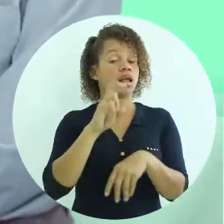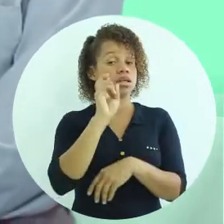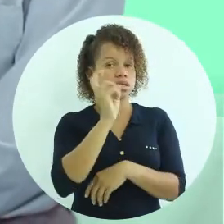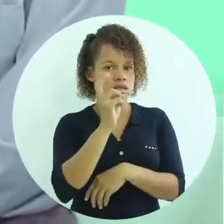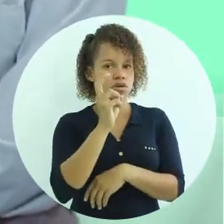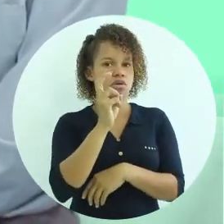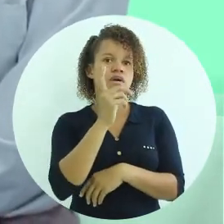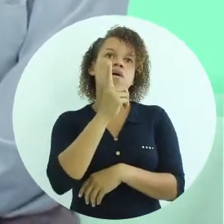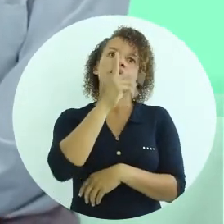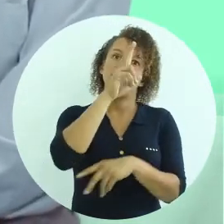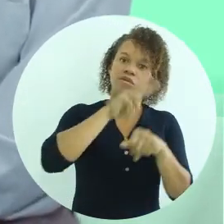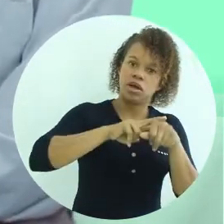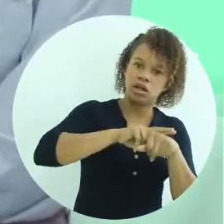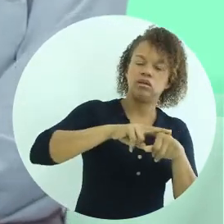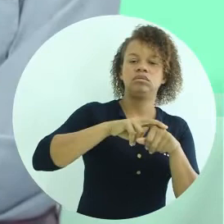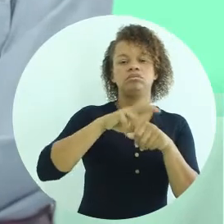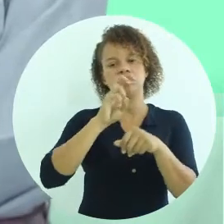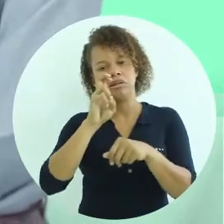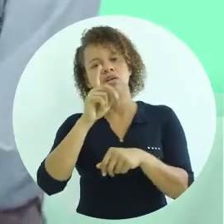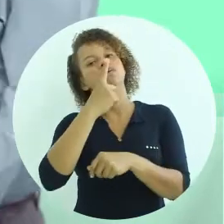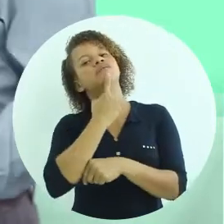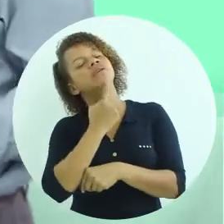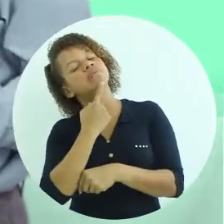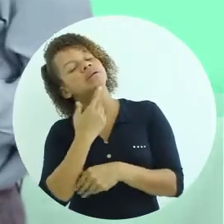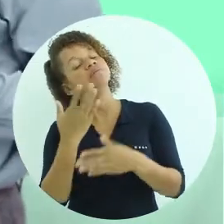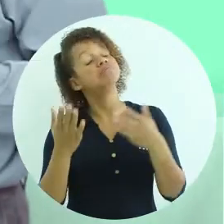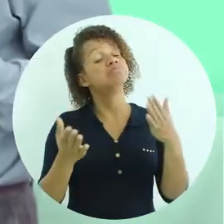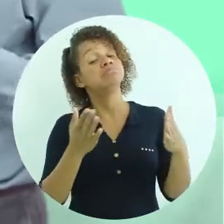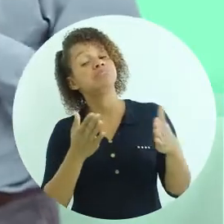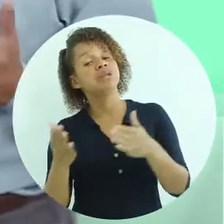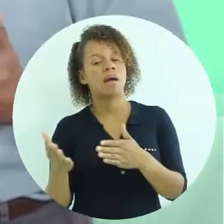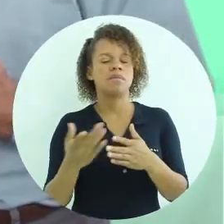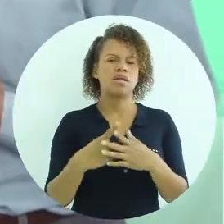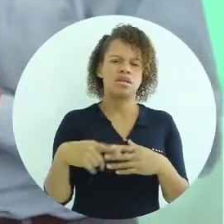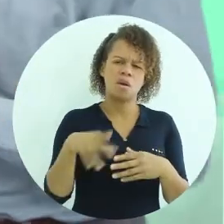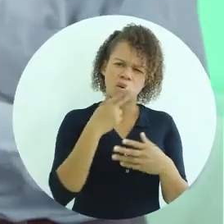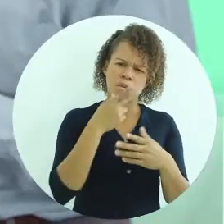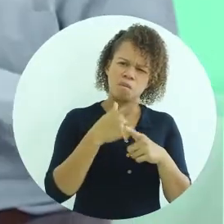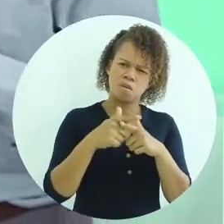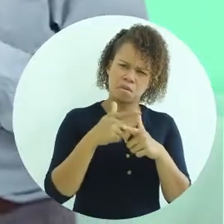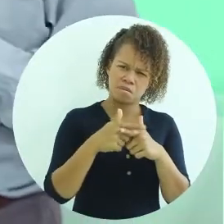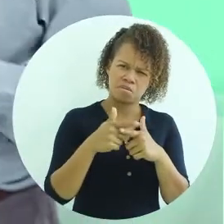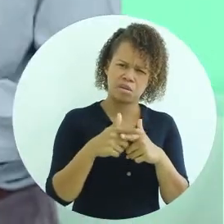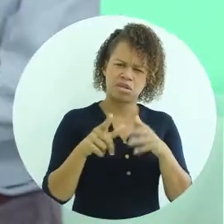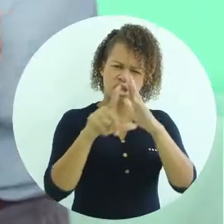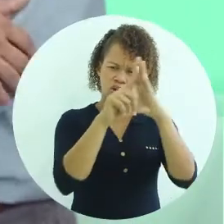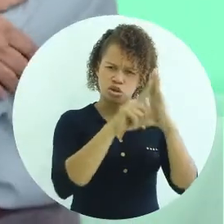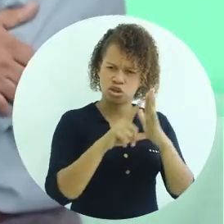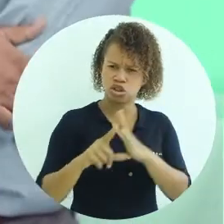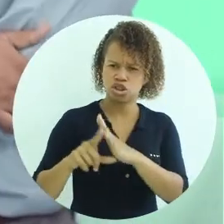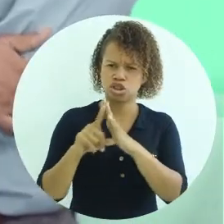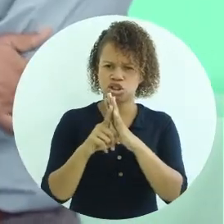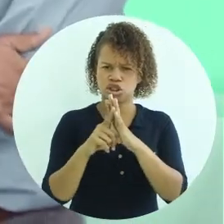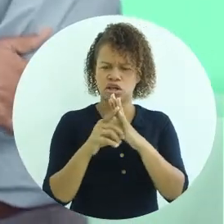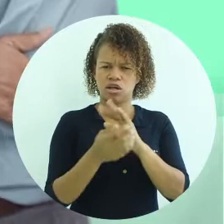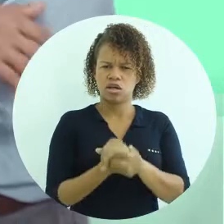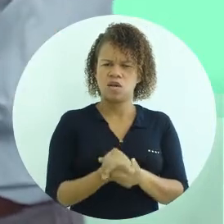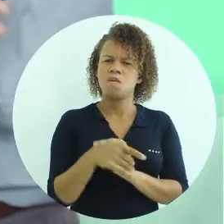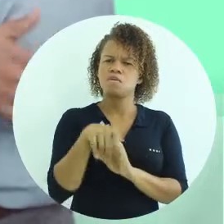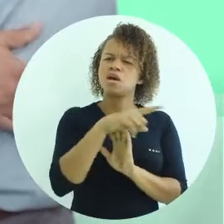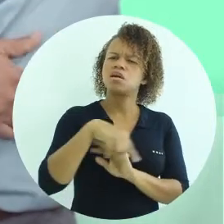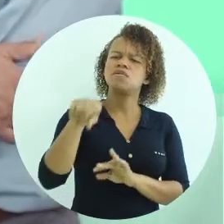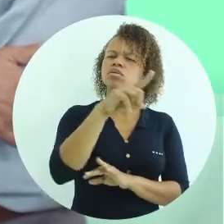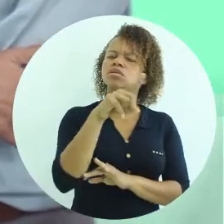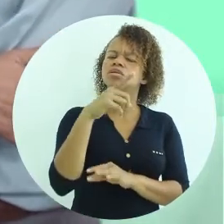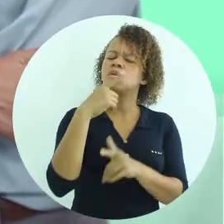da vermelho. Sim. E você fica sem saber o porquê. E há algum gargalo nessa logística? Aí, o que é que você...